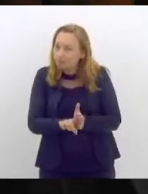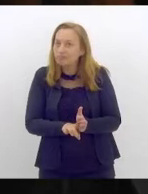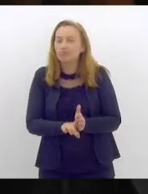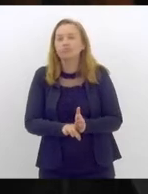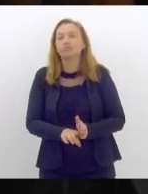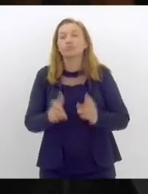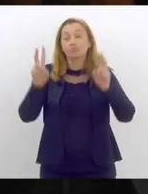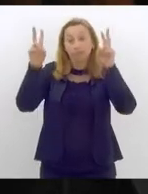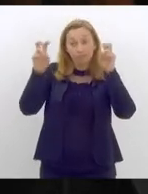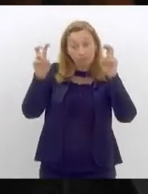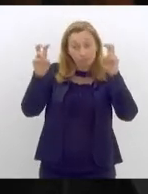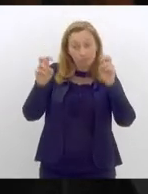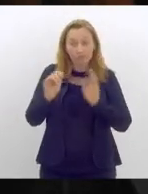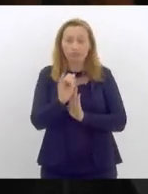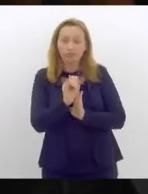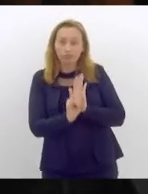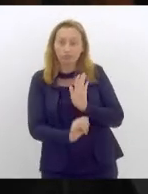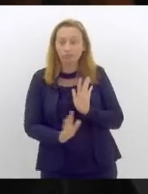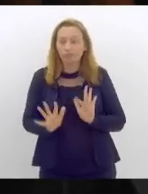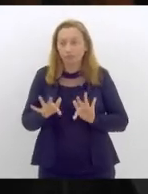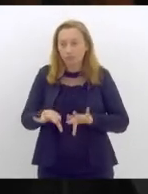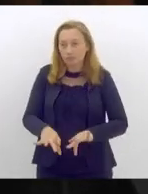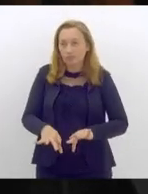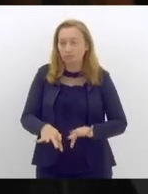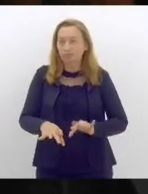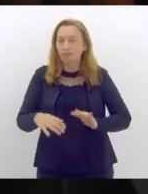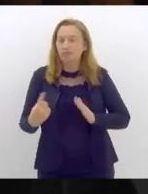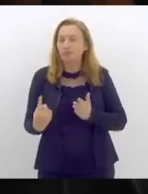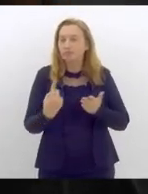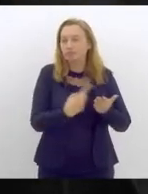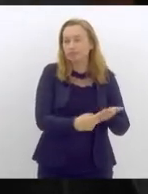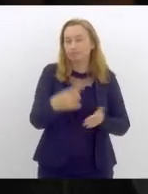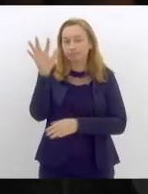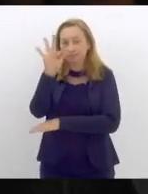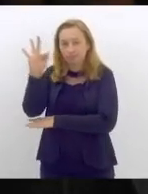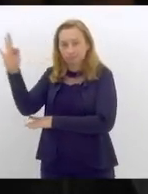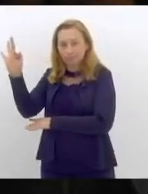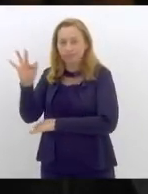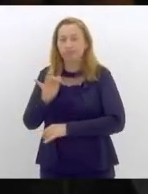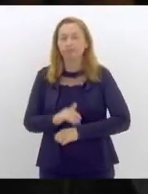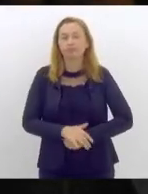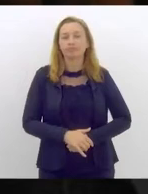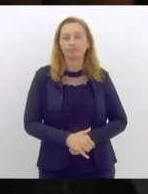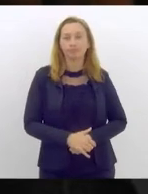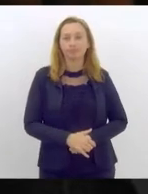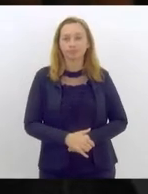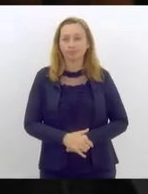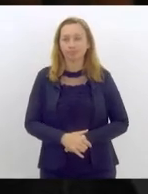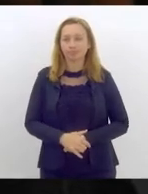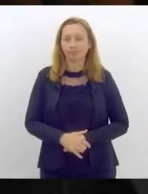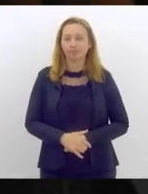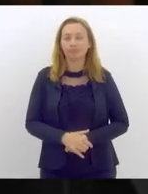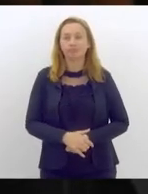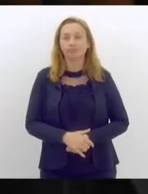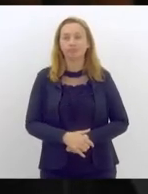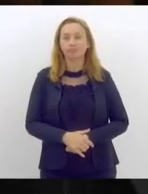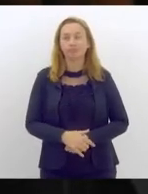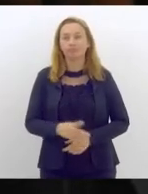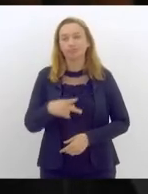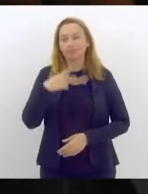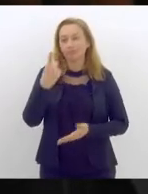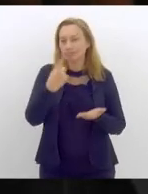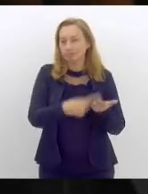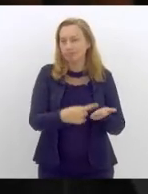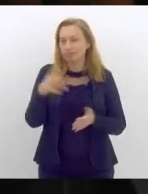questão relatório final do pacto federativo eu tô chamando o pacto